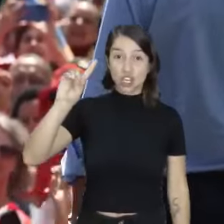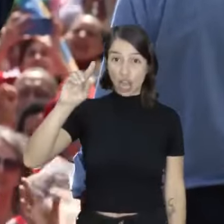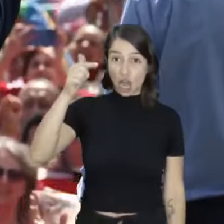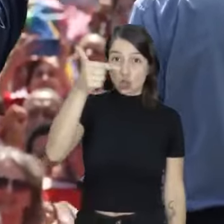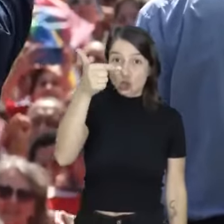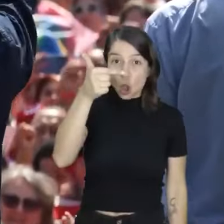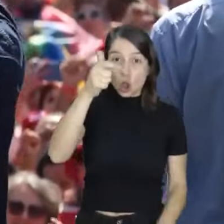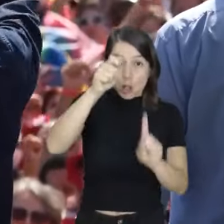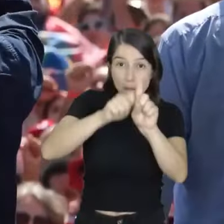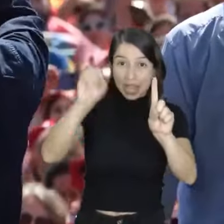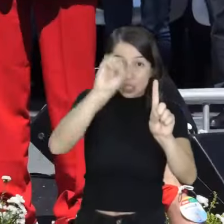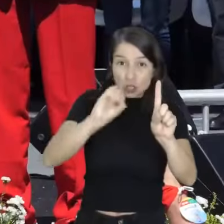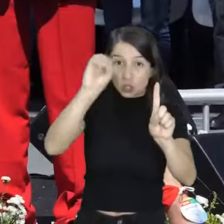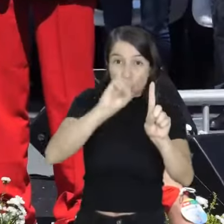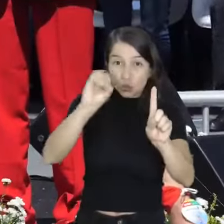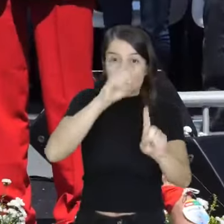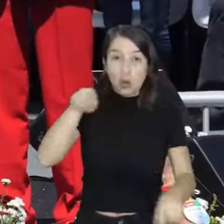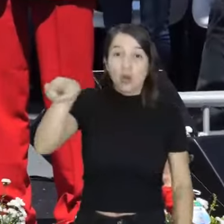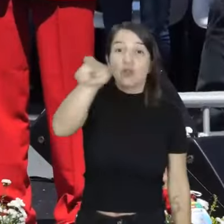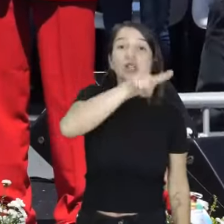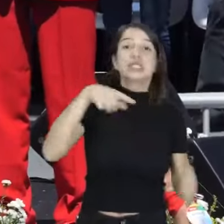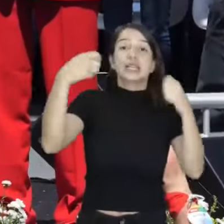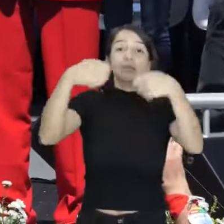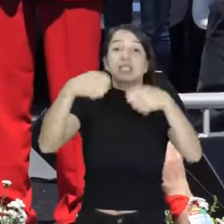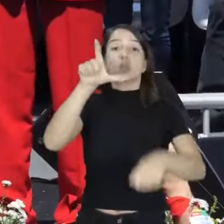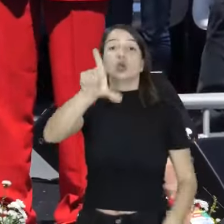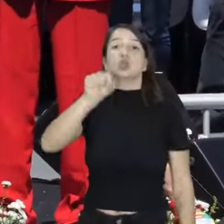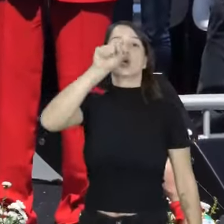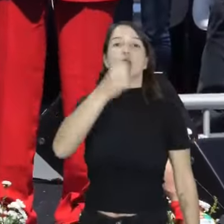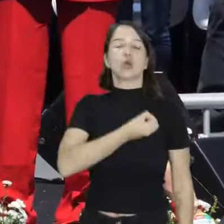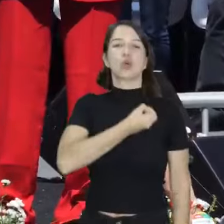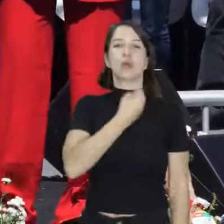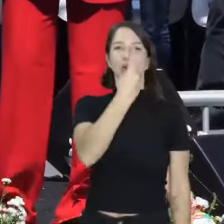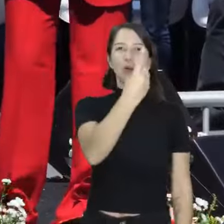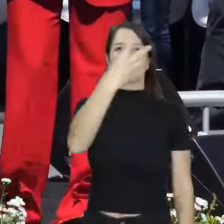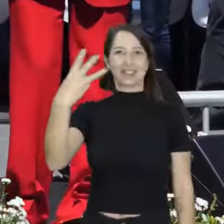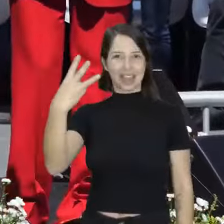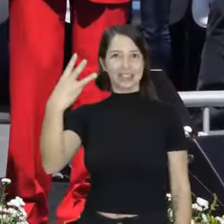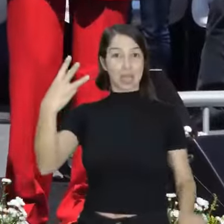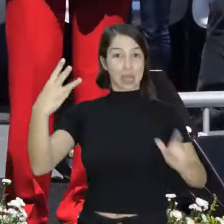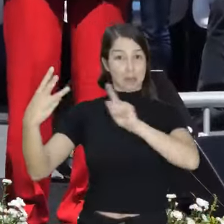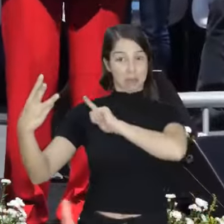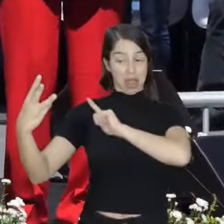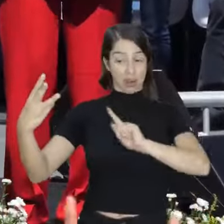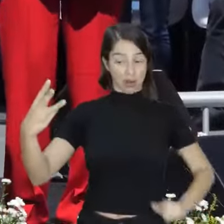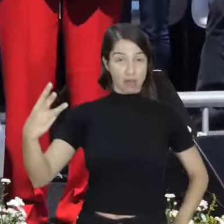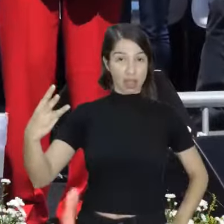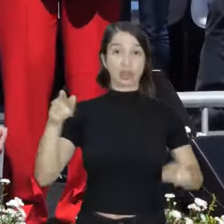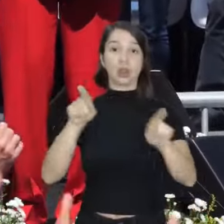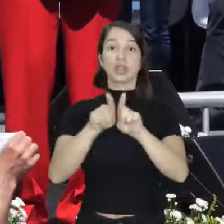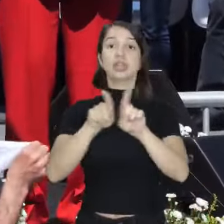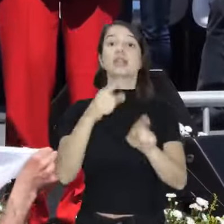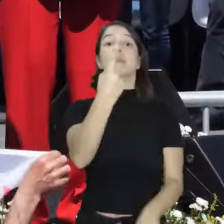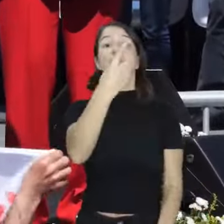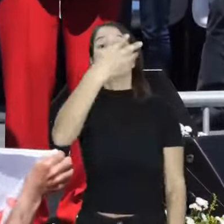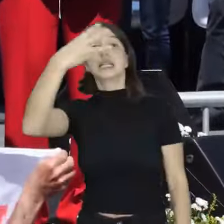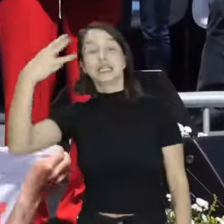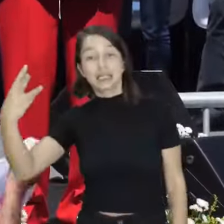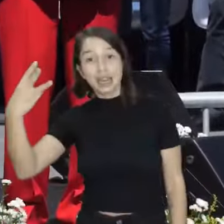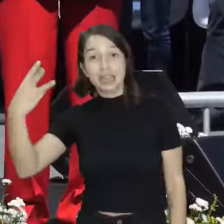2-13. E voltar aqui 400 para o Senado. É